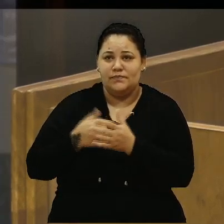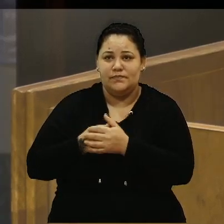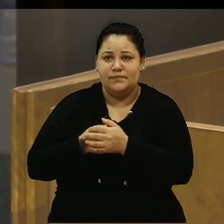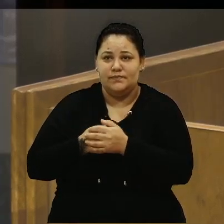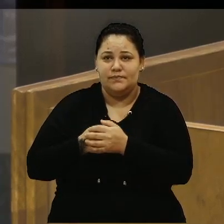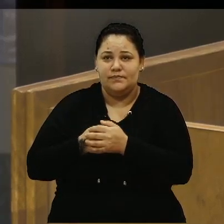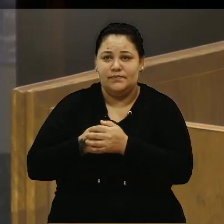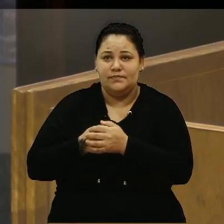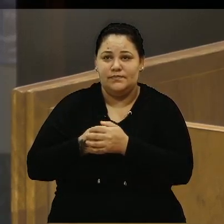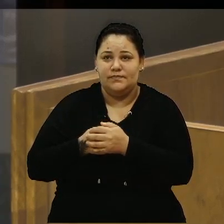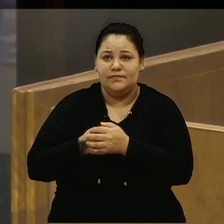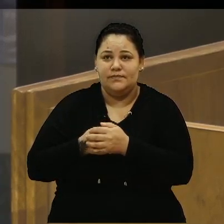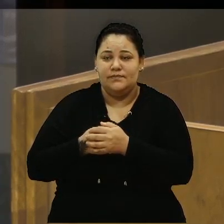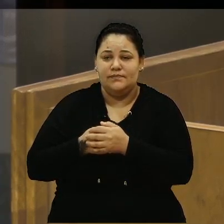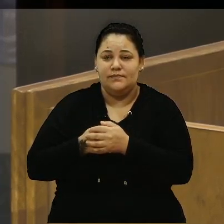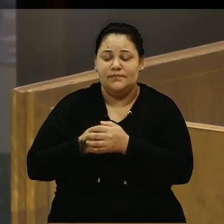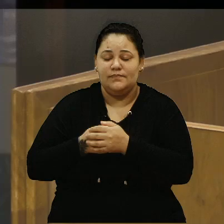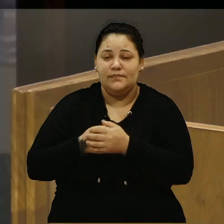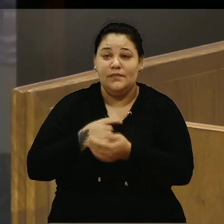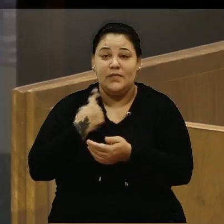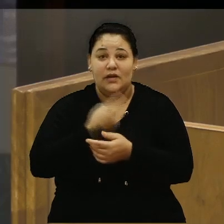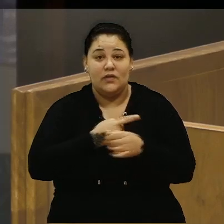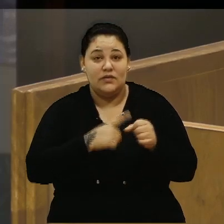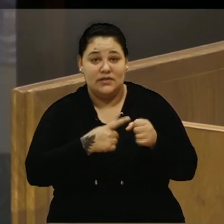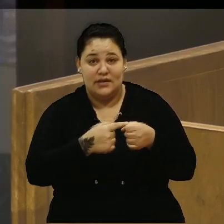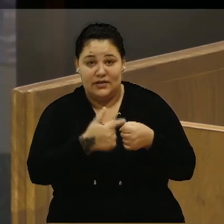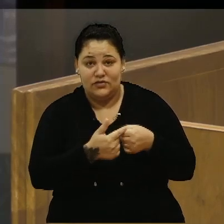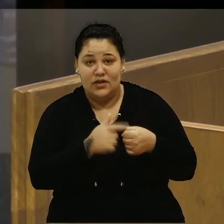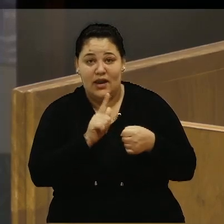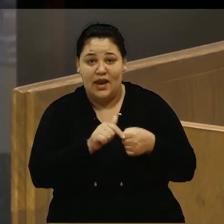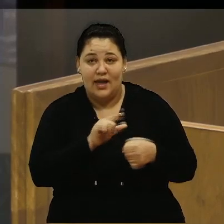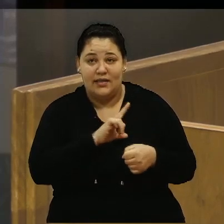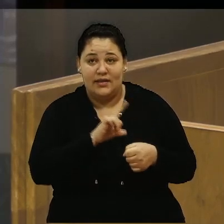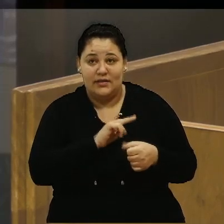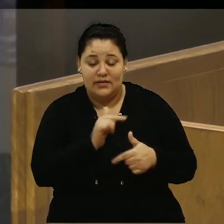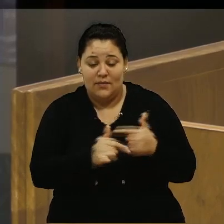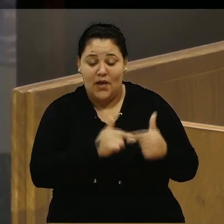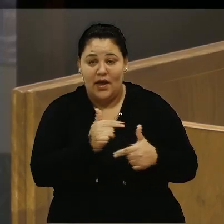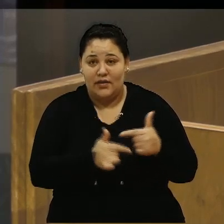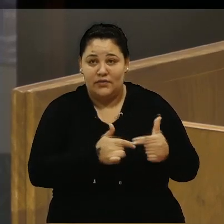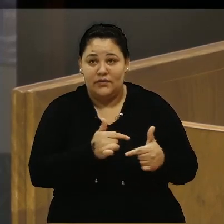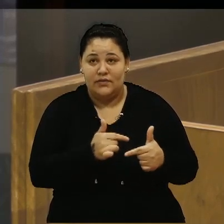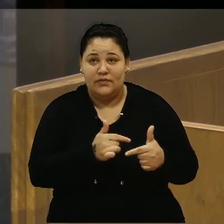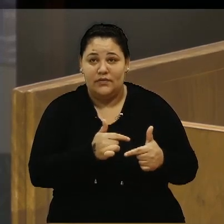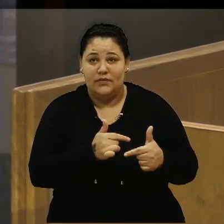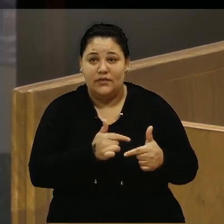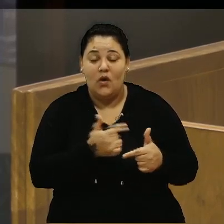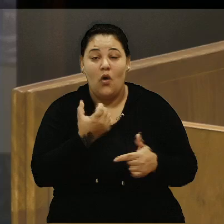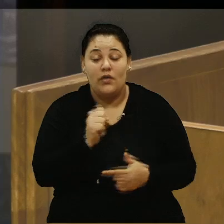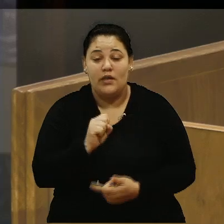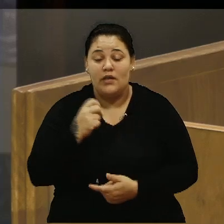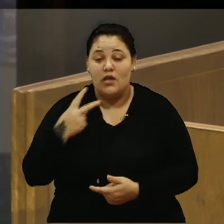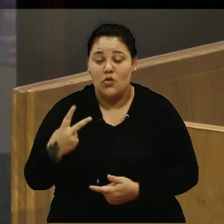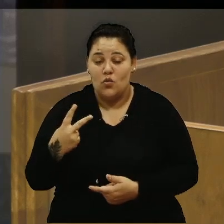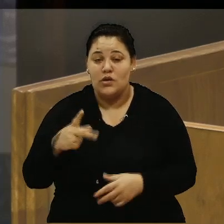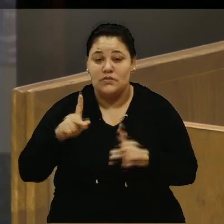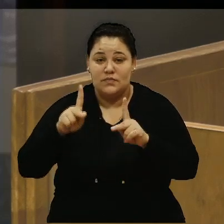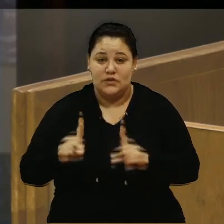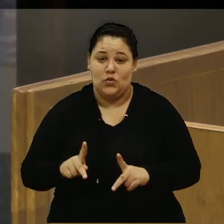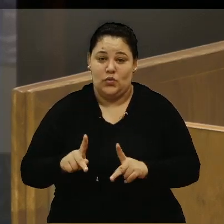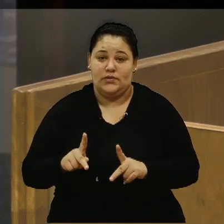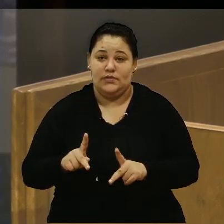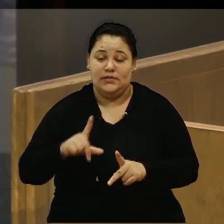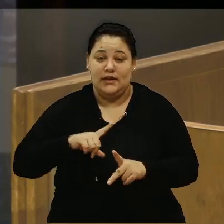para a nossa cidade. Lá são empregadas 82 pessoas.